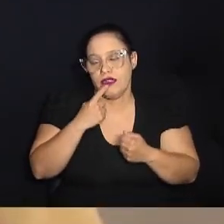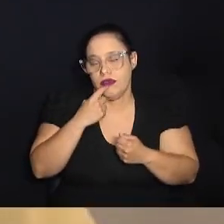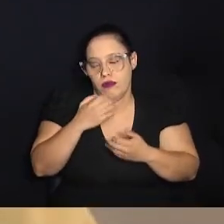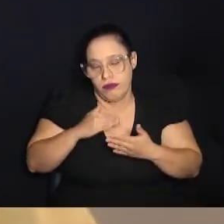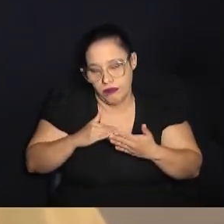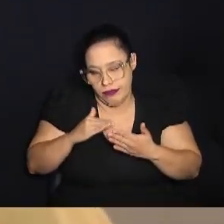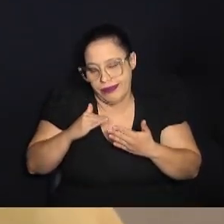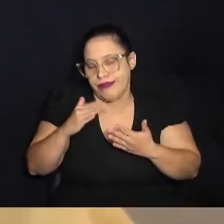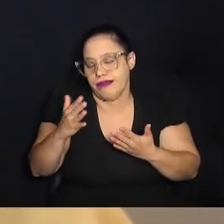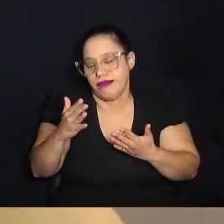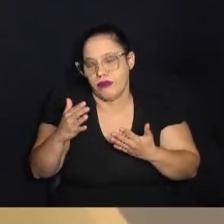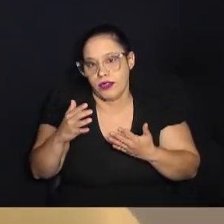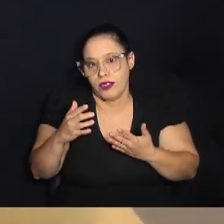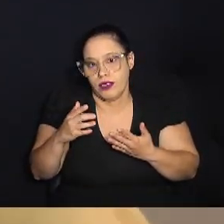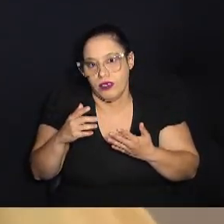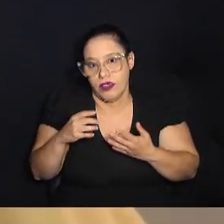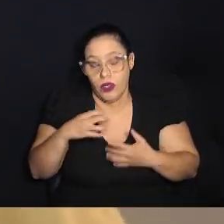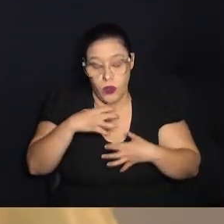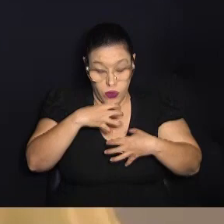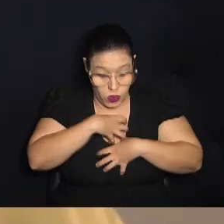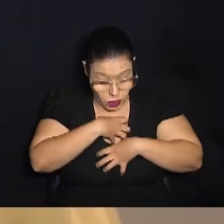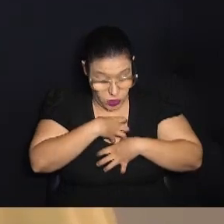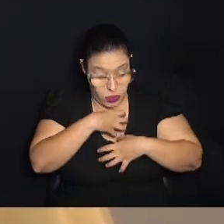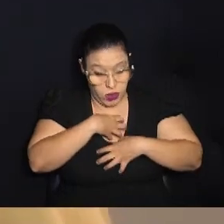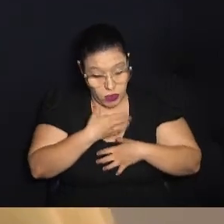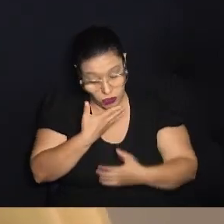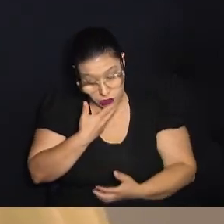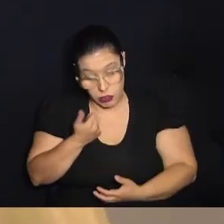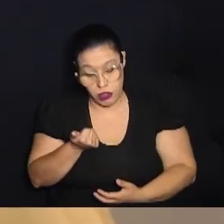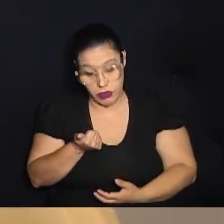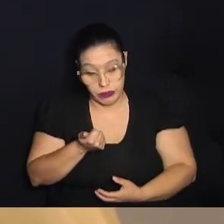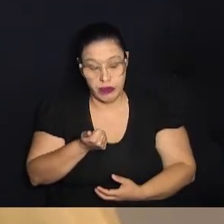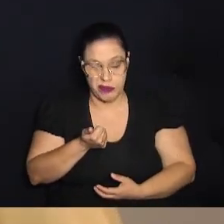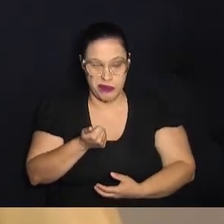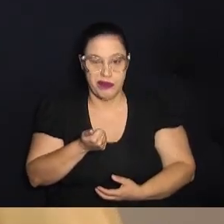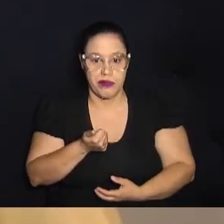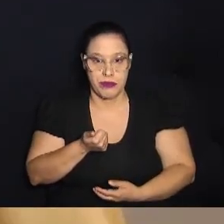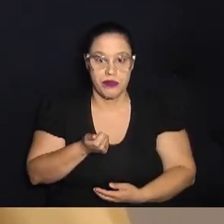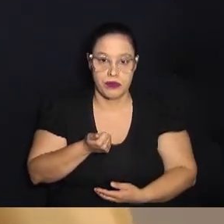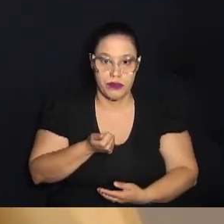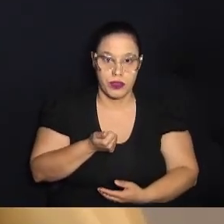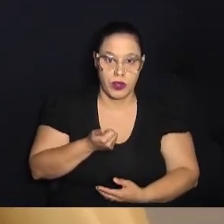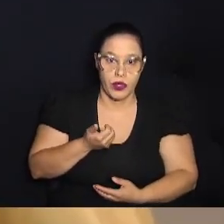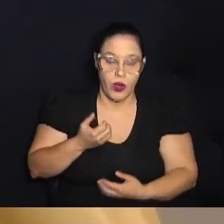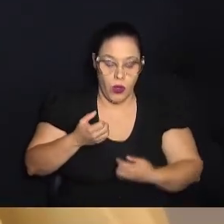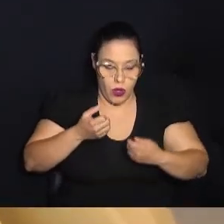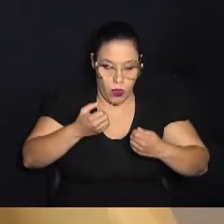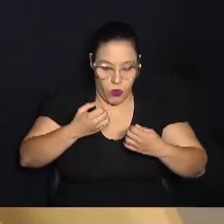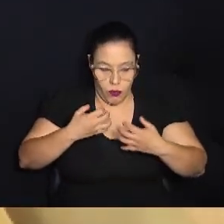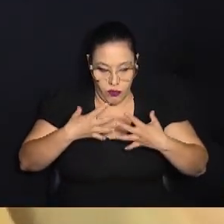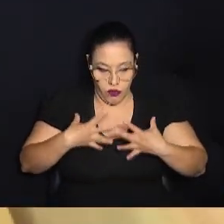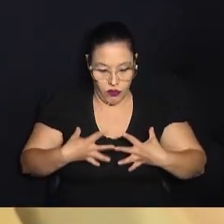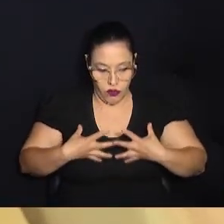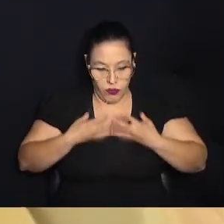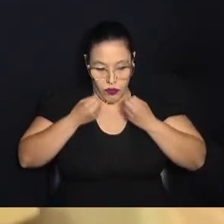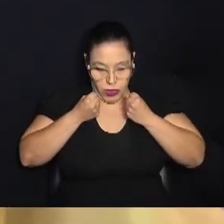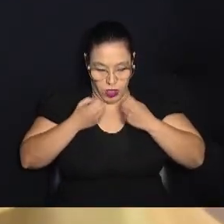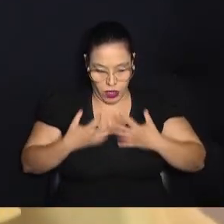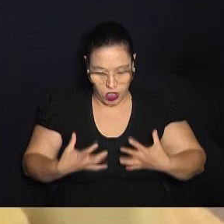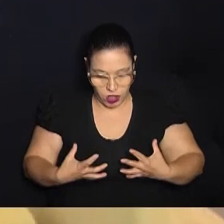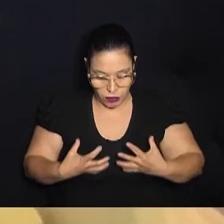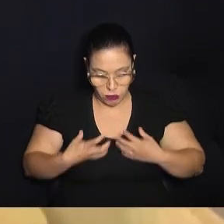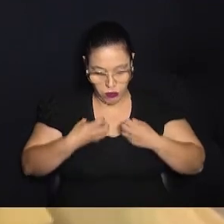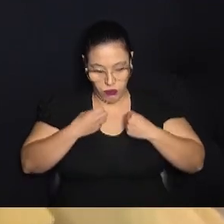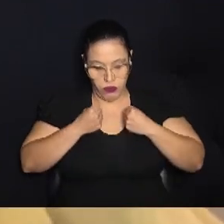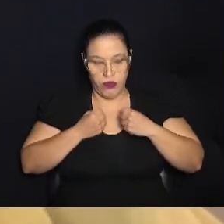maior de sangue para que a minha capacidade pulmonar fique melhor, né? Para que eu tenha condição de oxigenar melhor meu corpo.